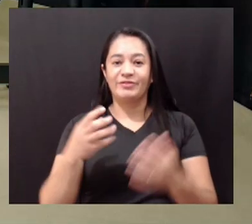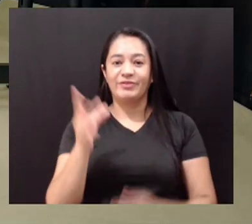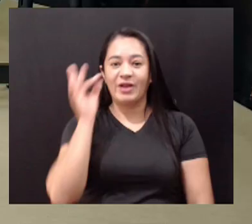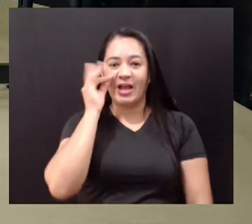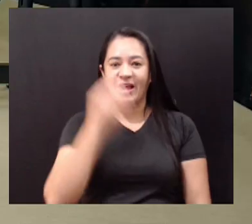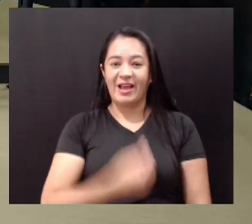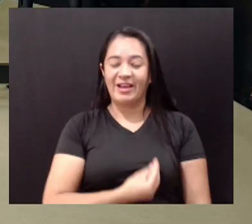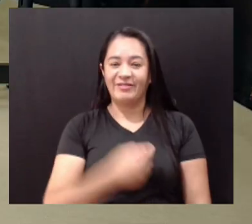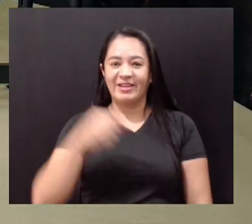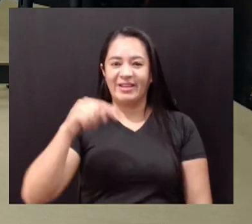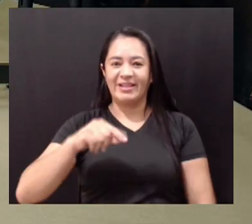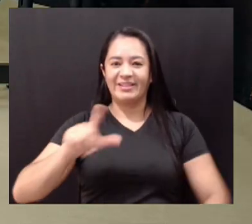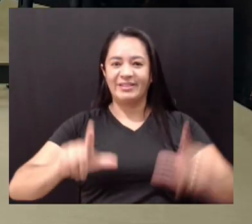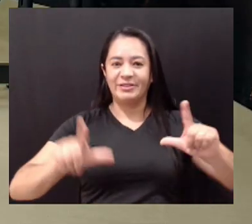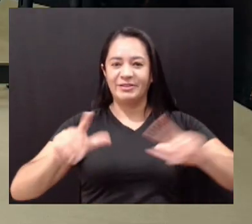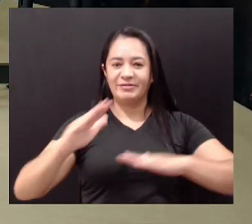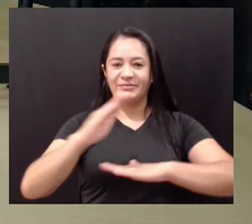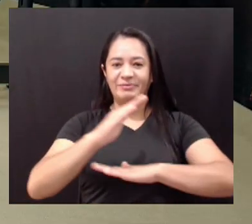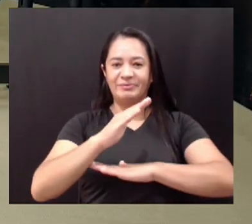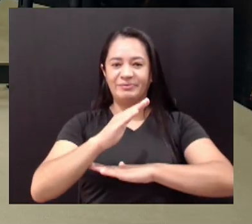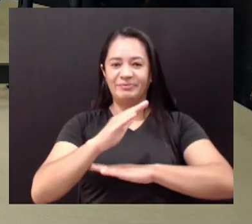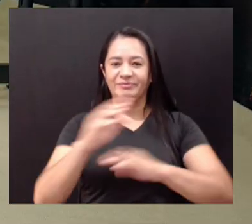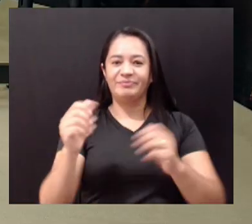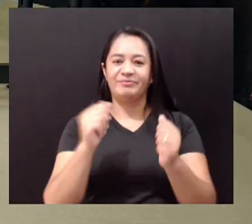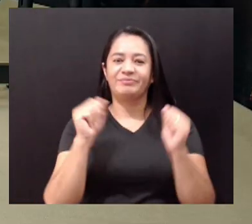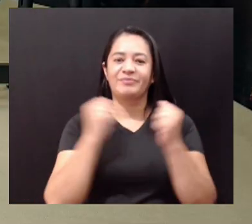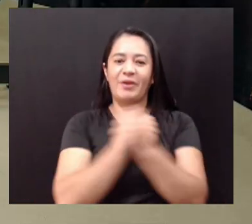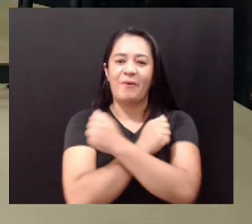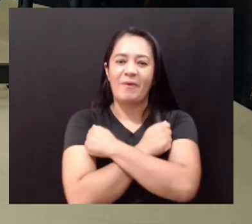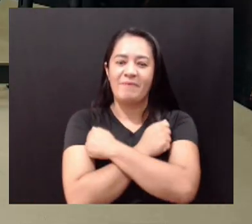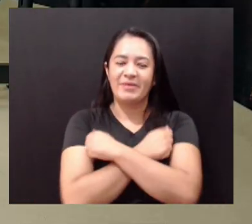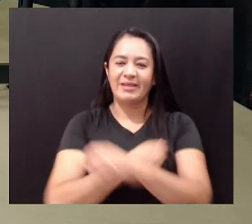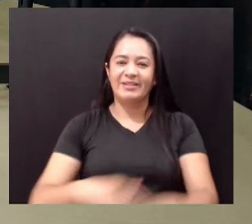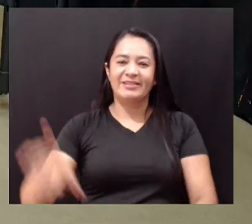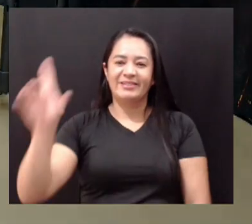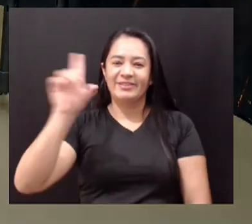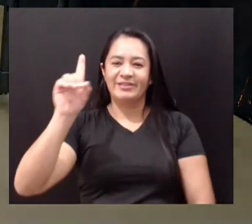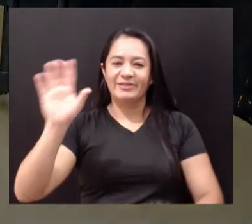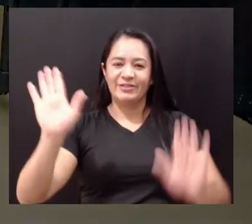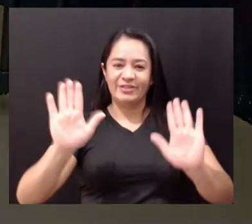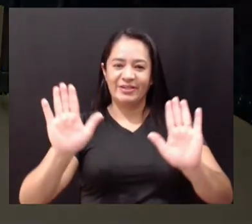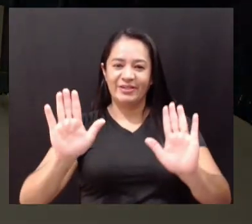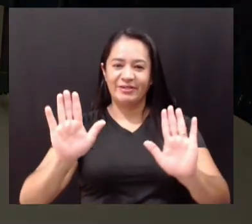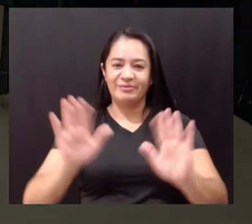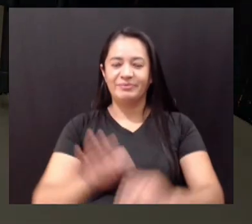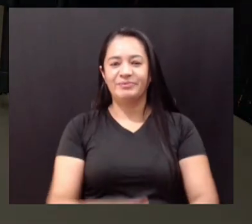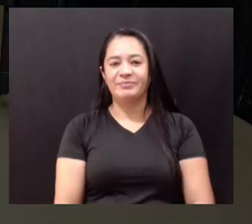Câmara Campinas. Grande abraço, fique com Deus, bom fim de semana e até lá. Tchau, tchau.